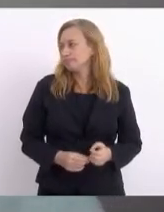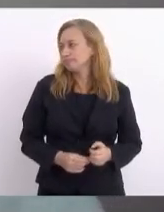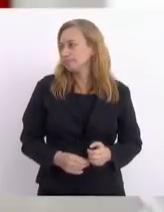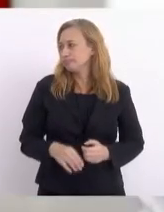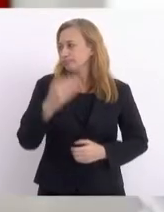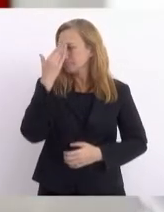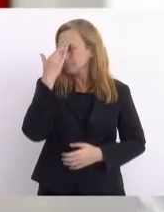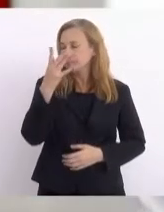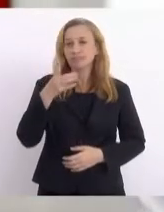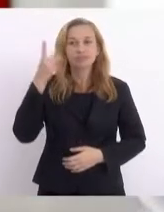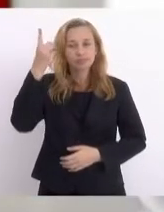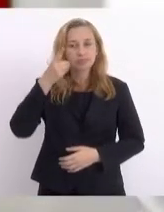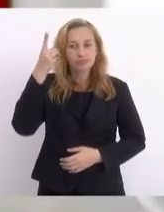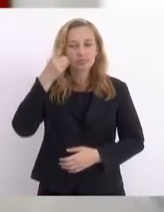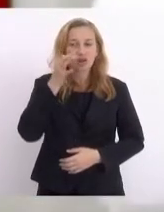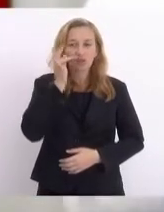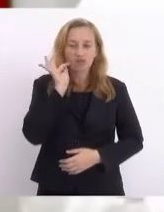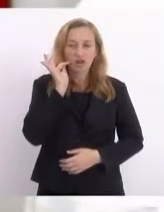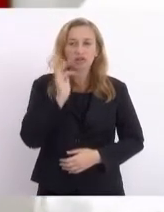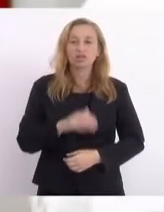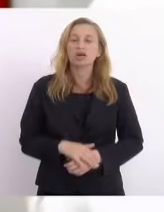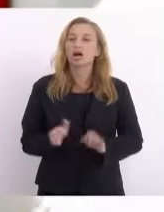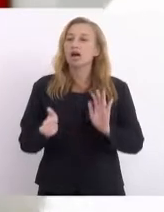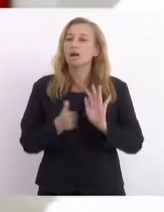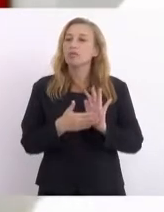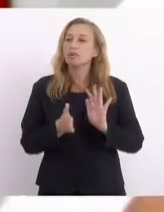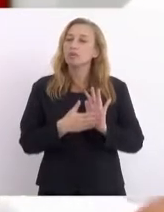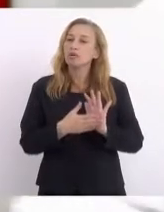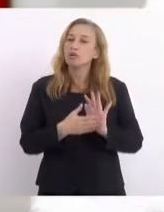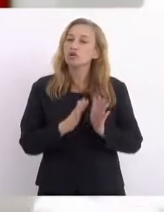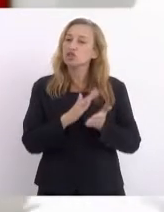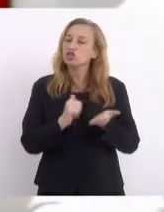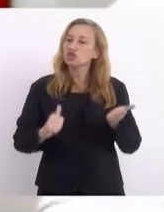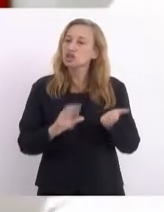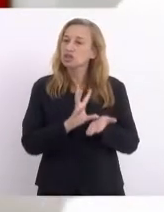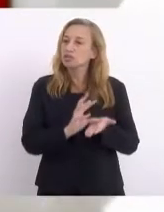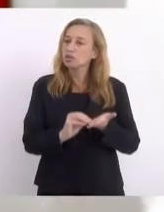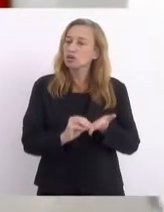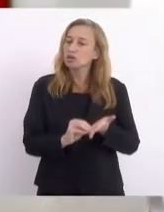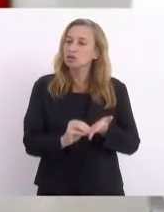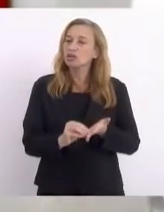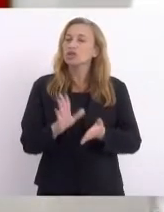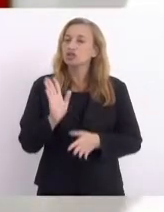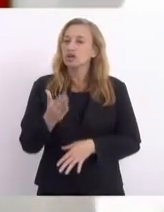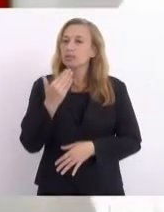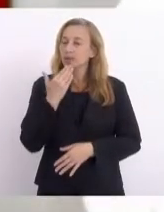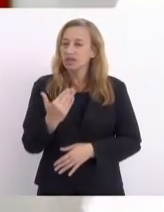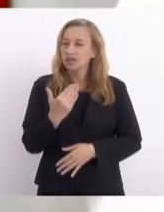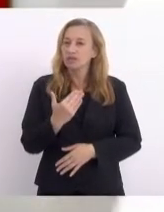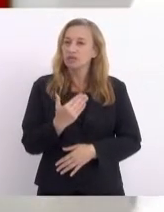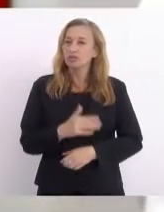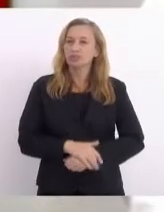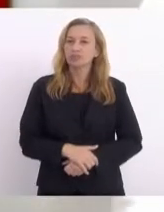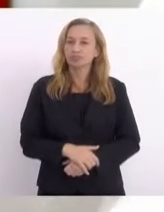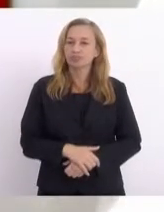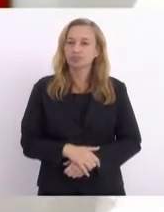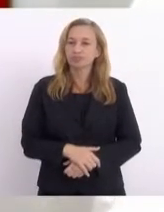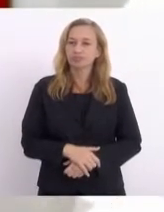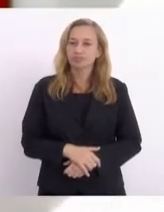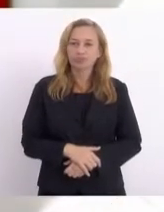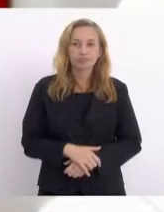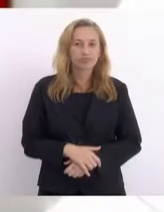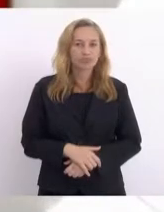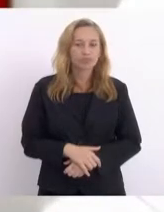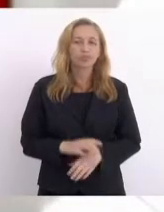Obrigado, deputado Flávio. A proposta será retirada de pauta conforme já foi deferido e na